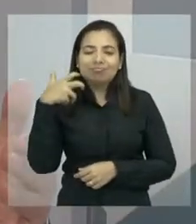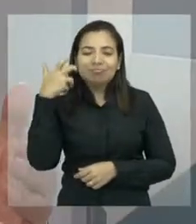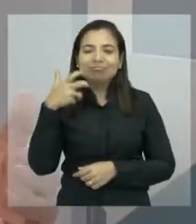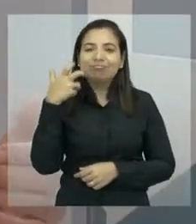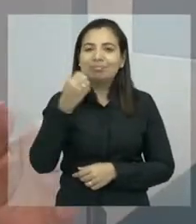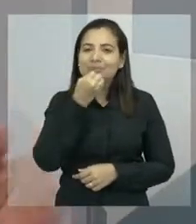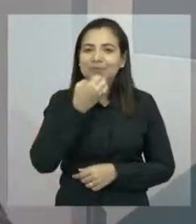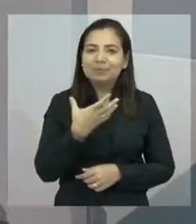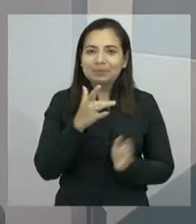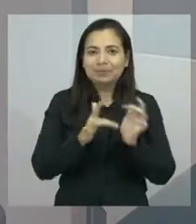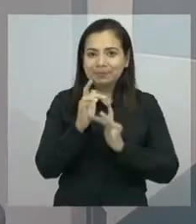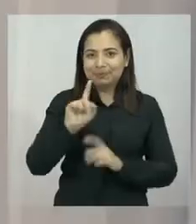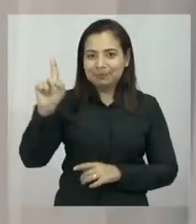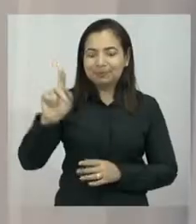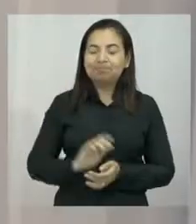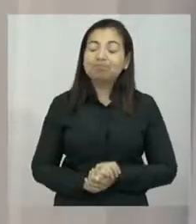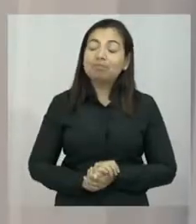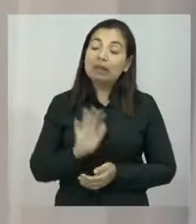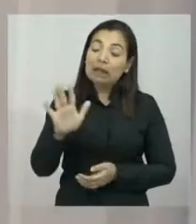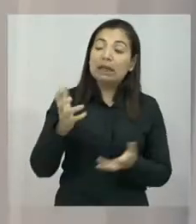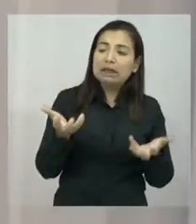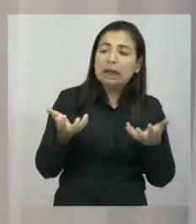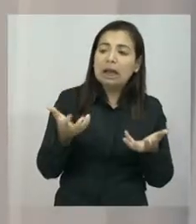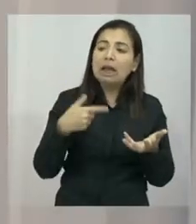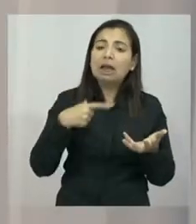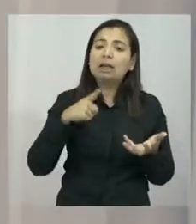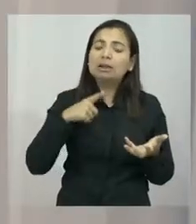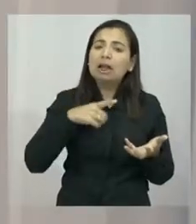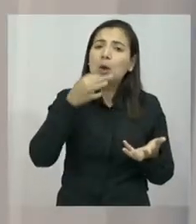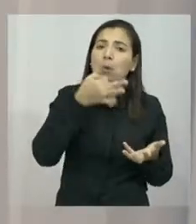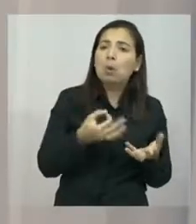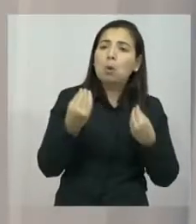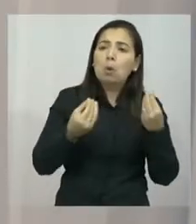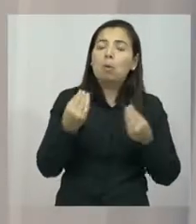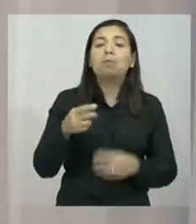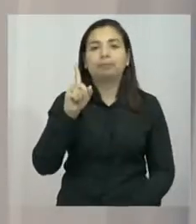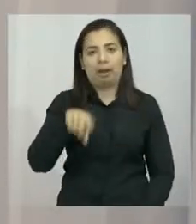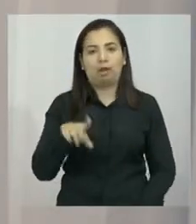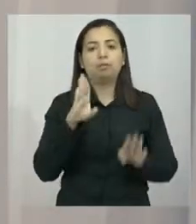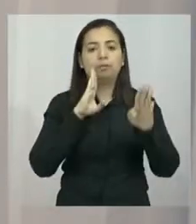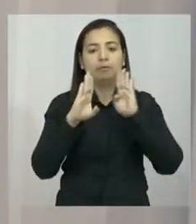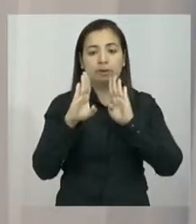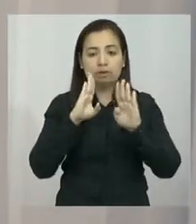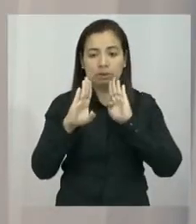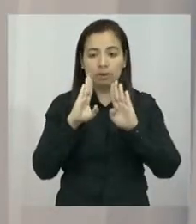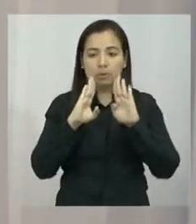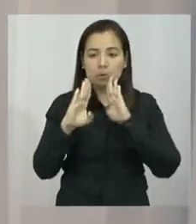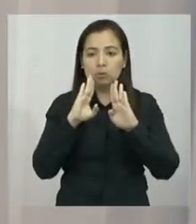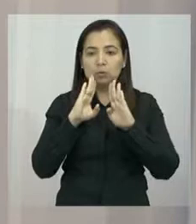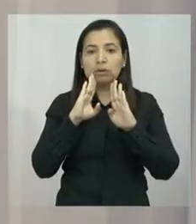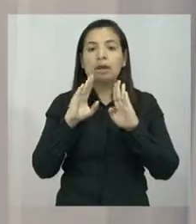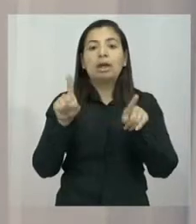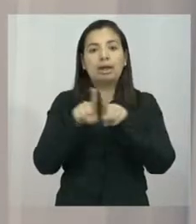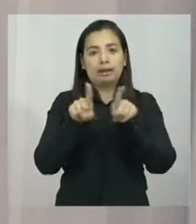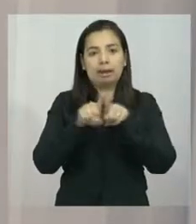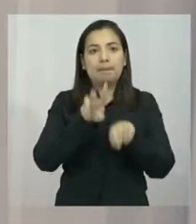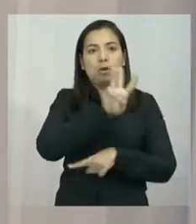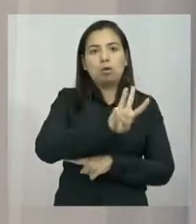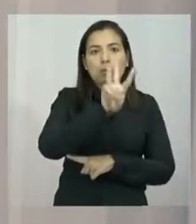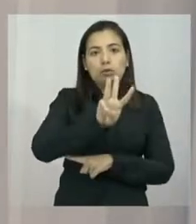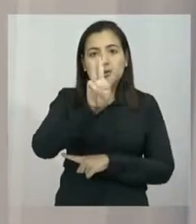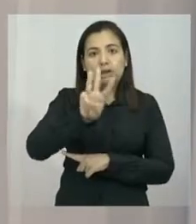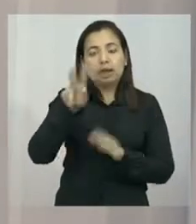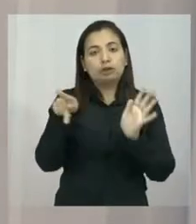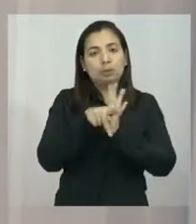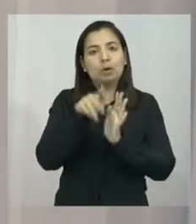sua opinião, participar, como é que faz? No Facebook, né? E no site que nós temos, o